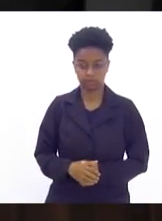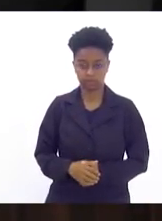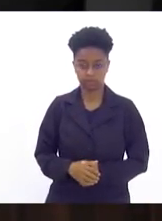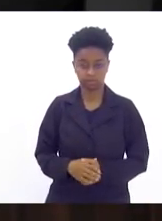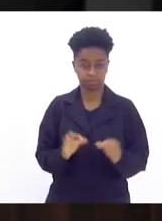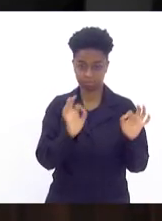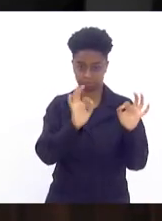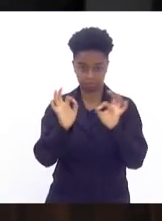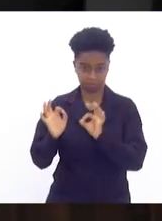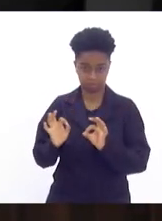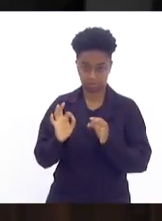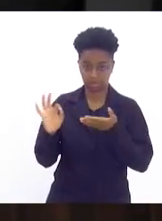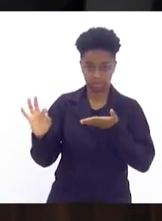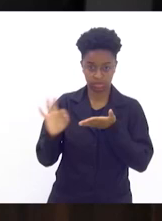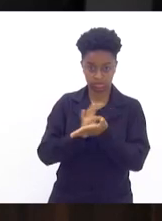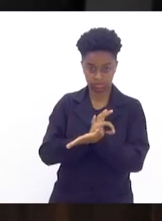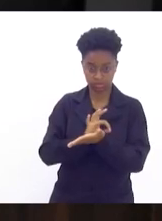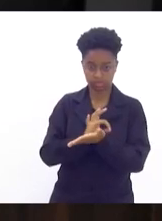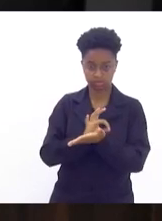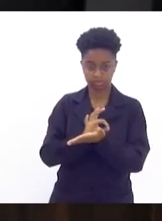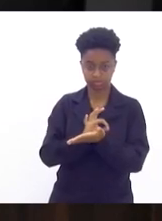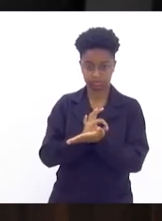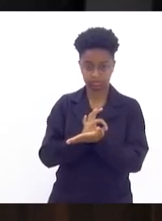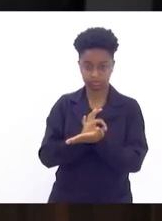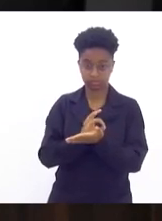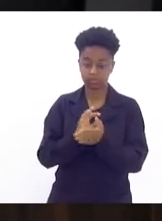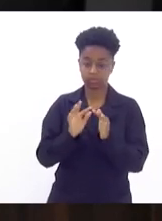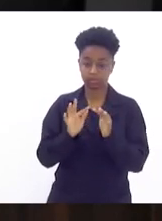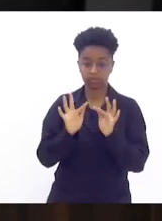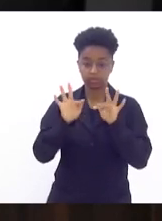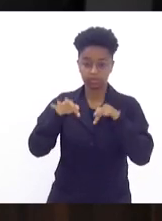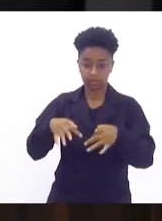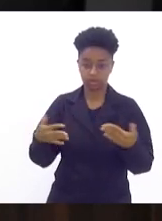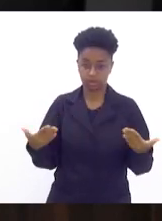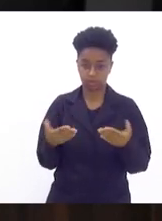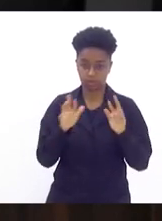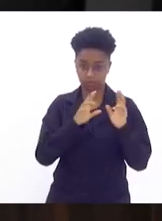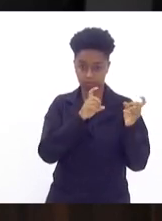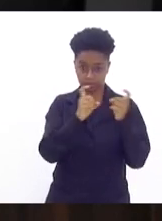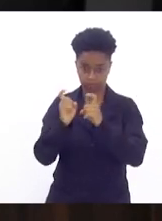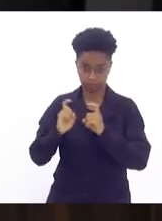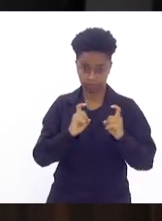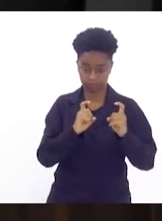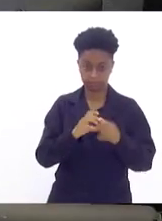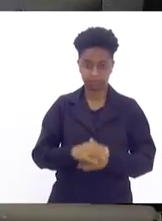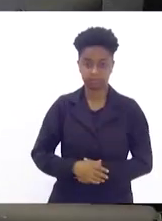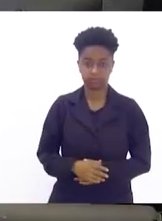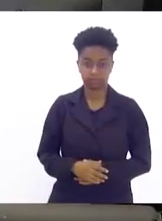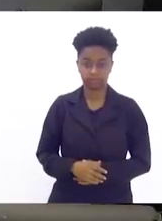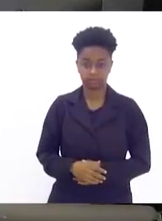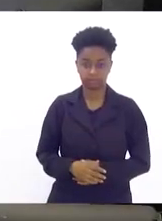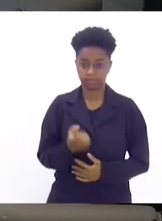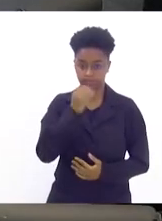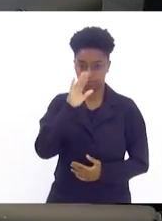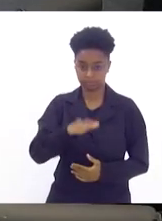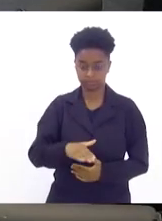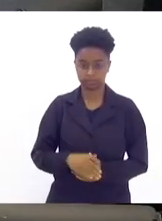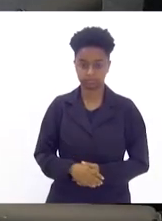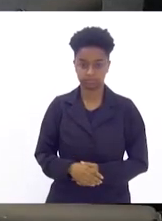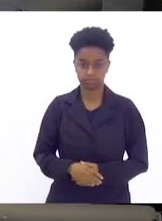não havendo mais nem orador escrito a presidência encerra a presente sessão Boa tarde